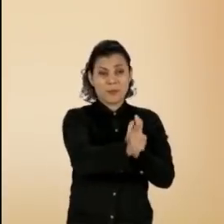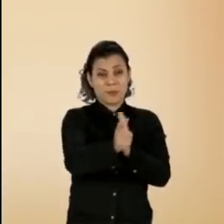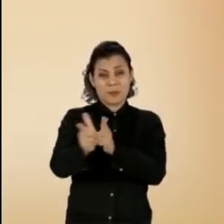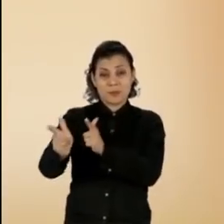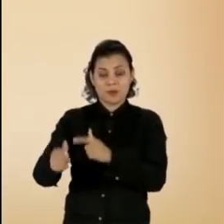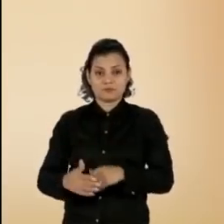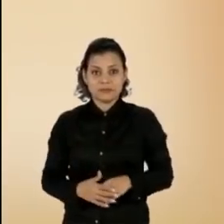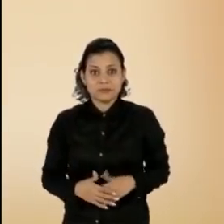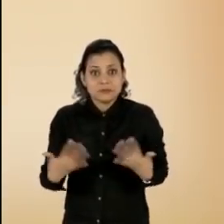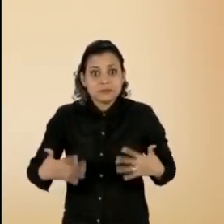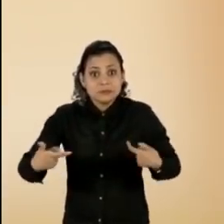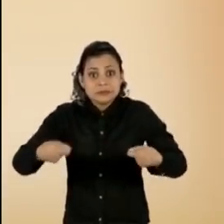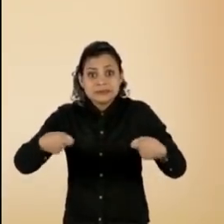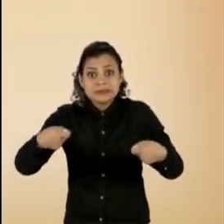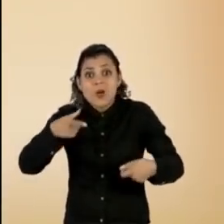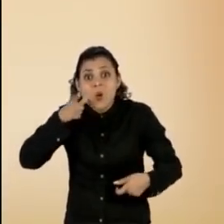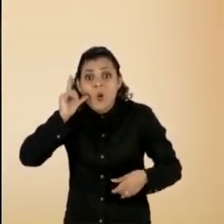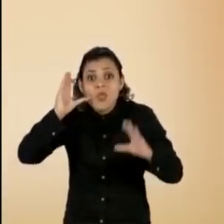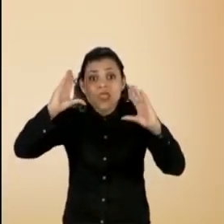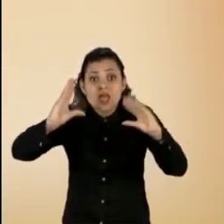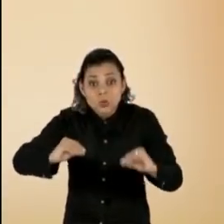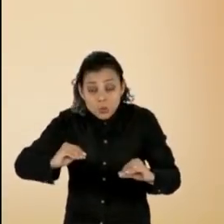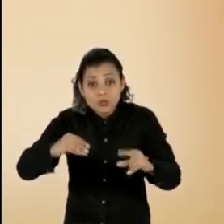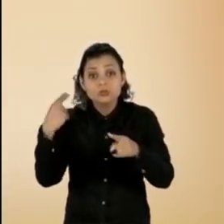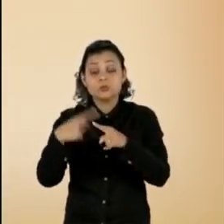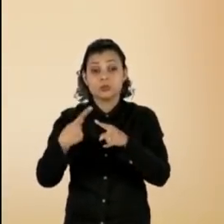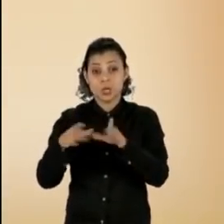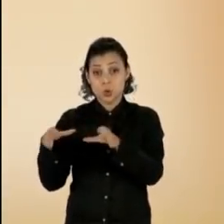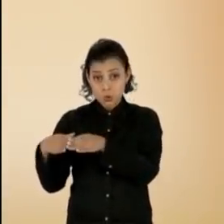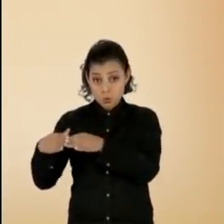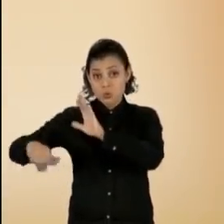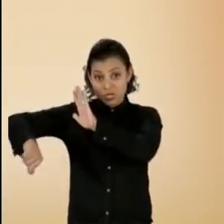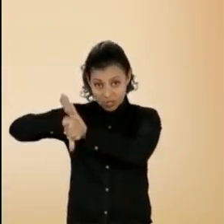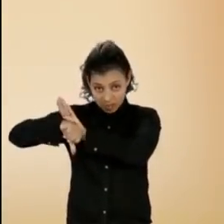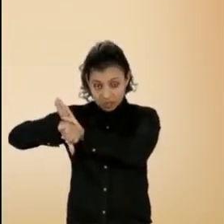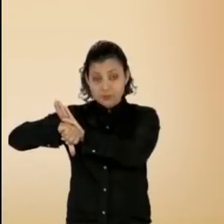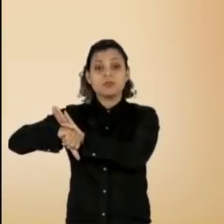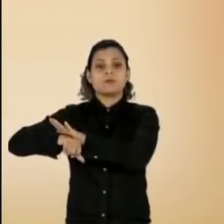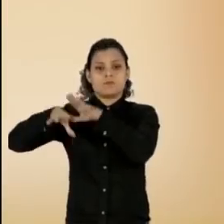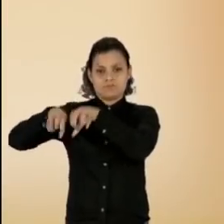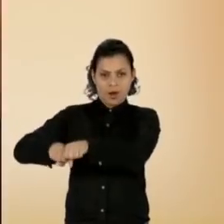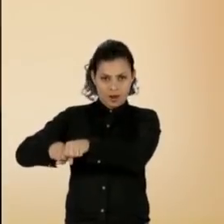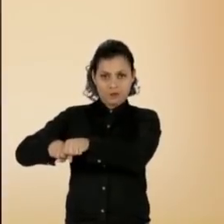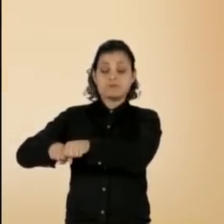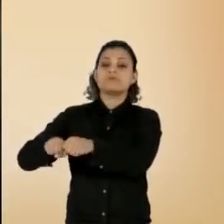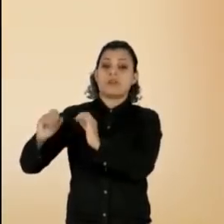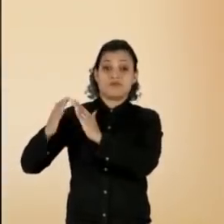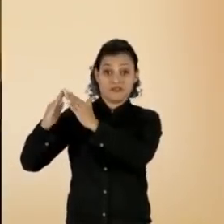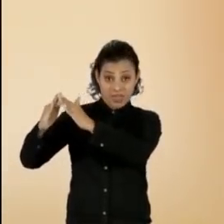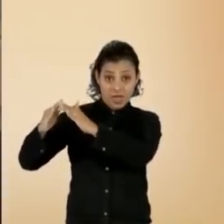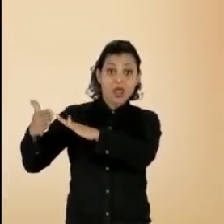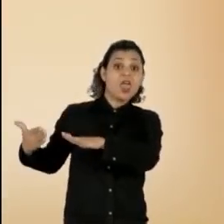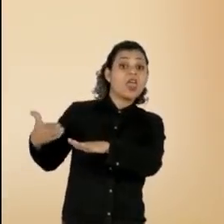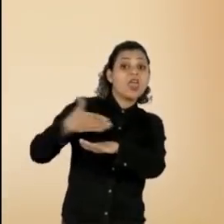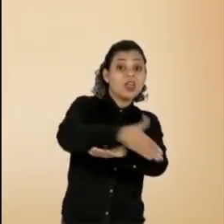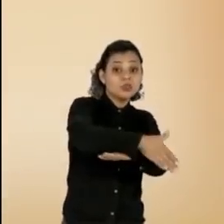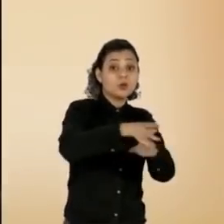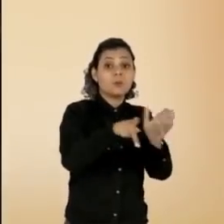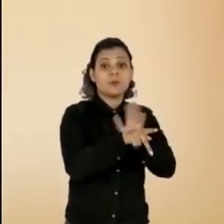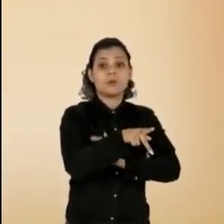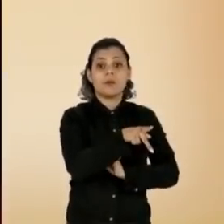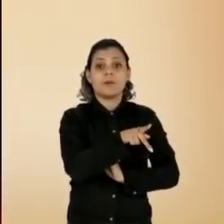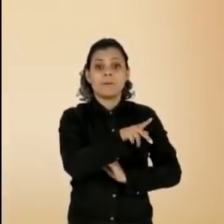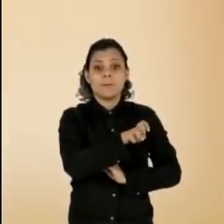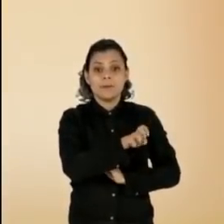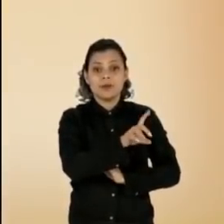eu tô com pronto começou ontem à noite quando integrantes de uma facção criminosa que domina o chapadão invadiram o complexo da